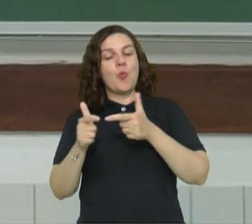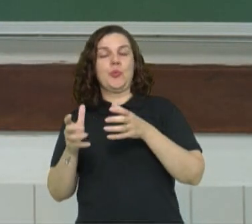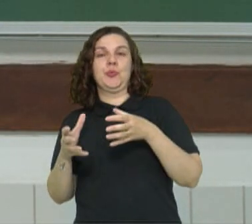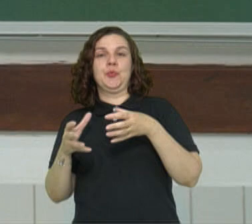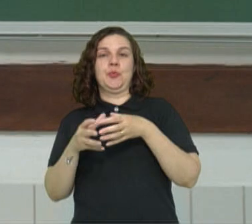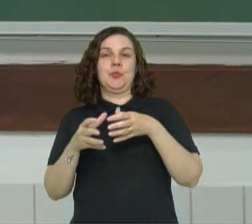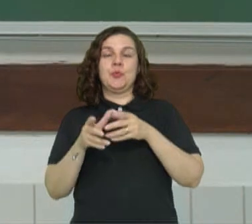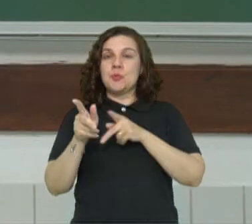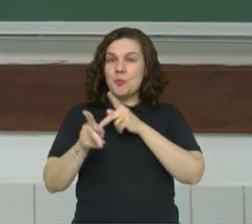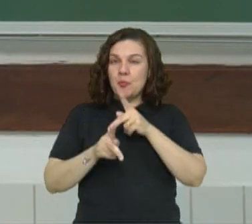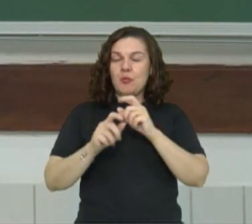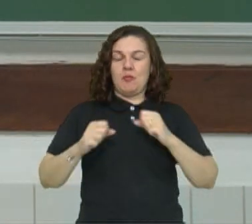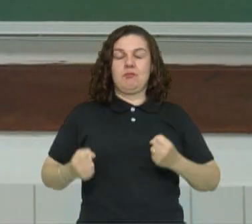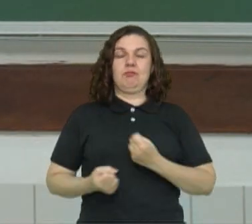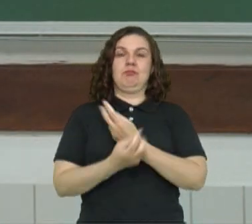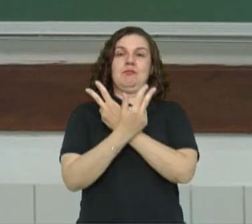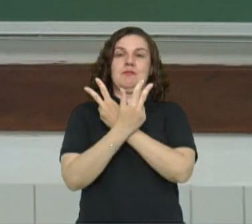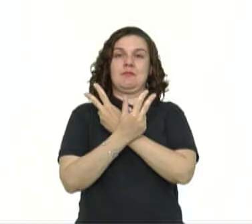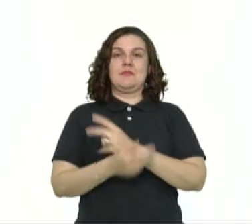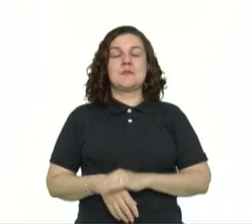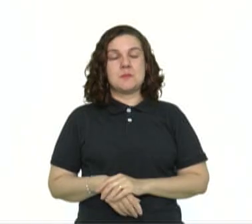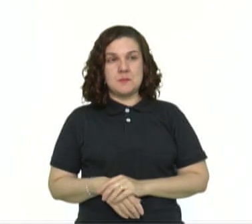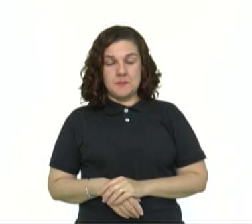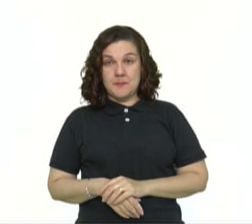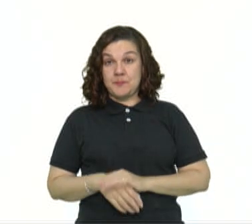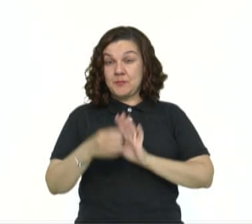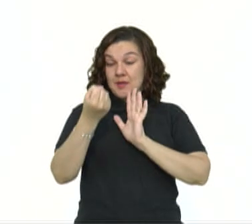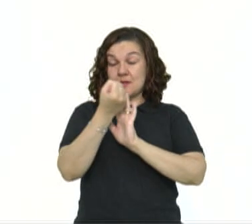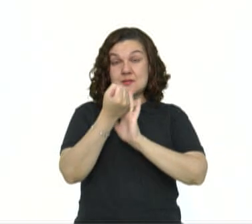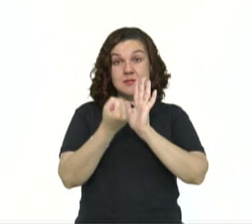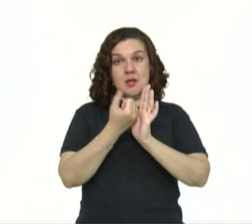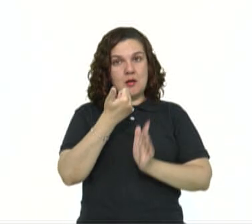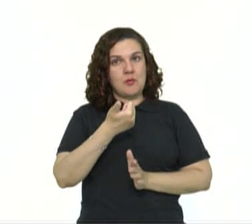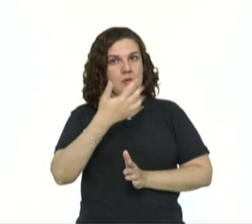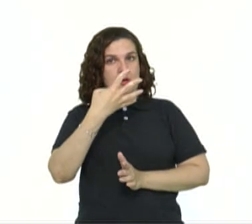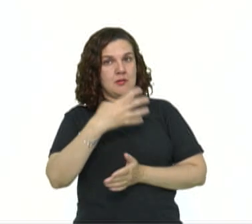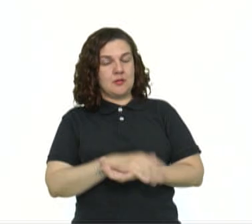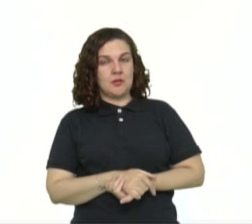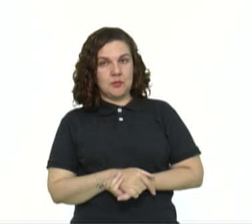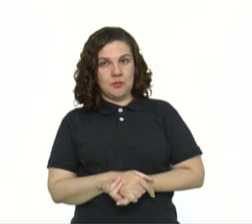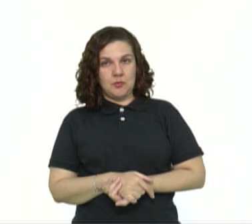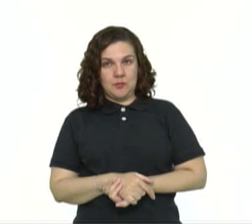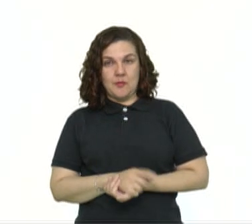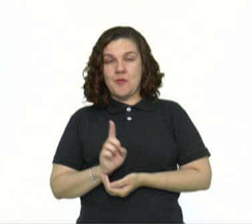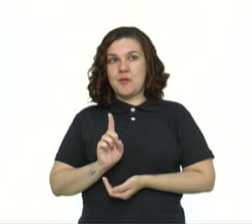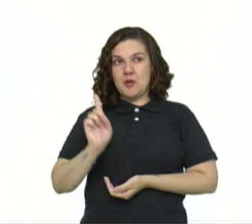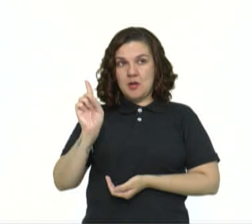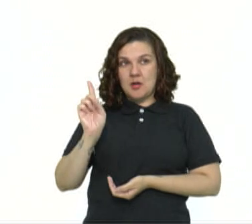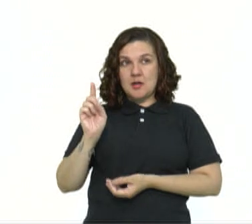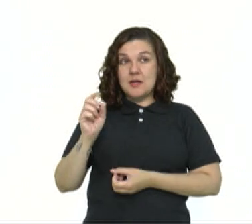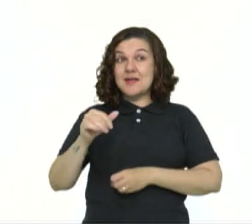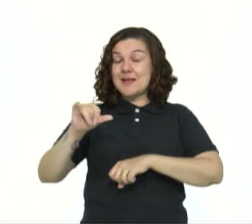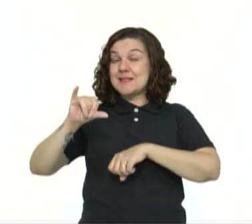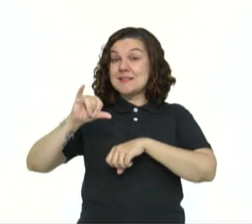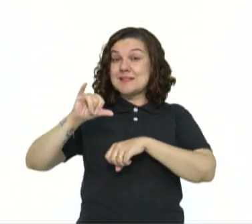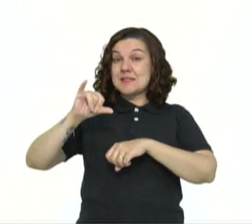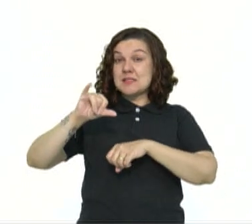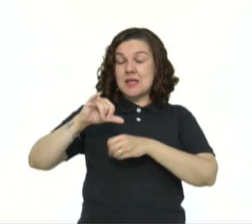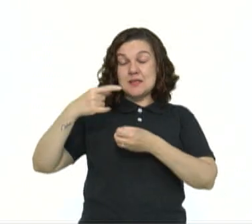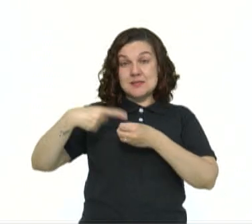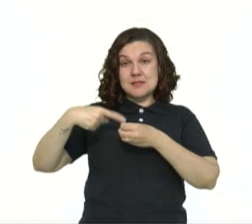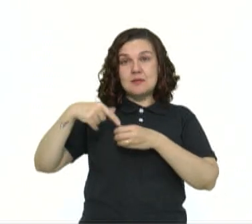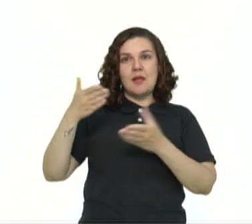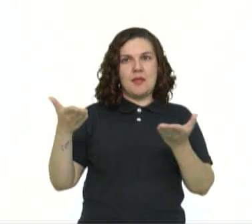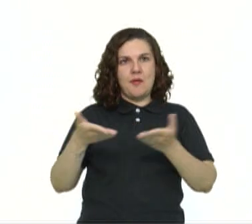outro povo, que é os astecas. Século XIV, principal cidade Tenochtitlan, atual cidade